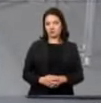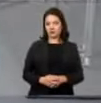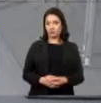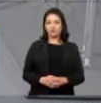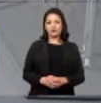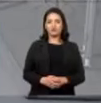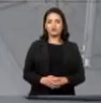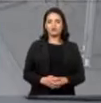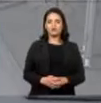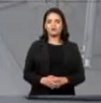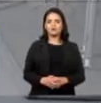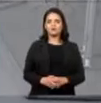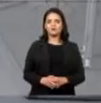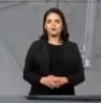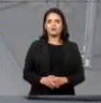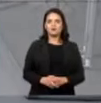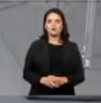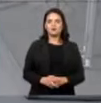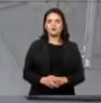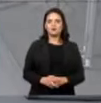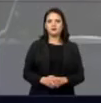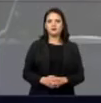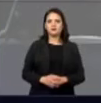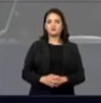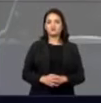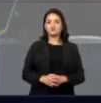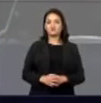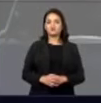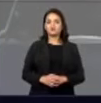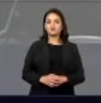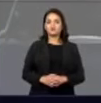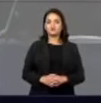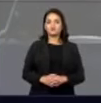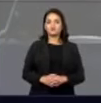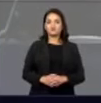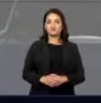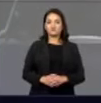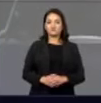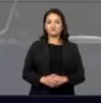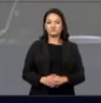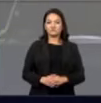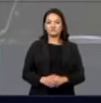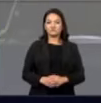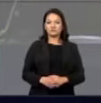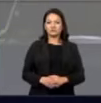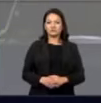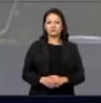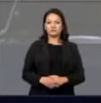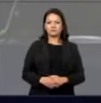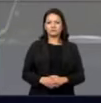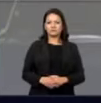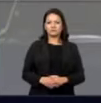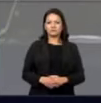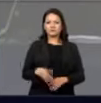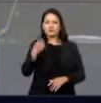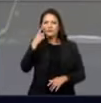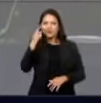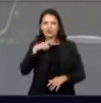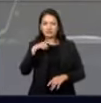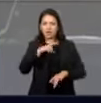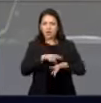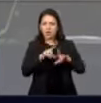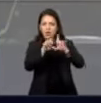Começa-se o cômputo do prazo e eu imagino que o senhor, doutor José Vicente, vai verificar. Tem o tempo aqui e o tempo marcado